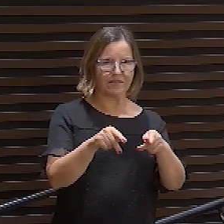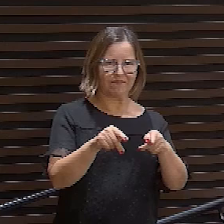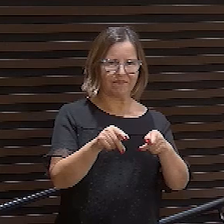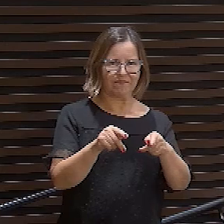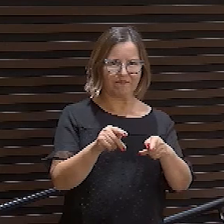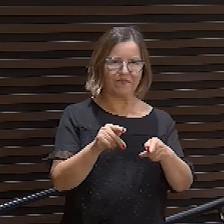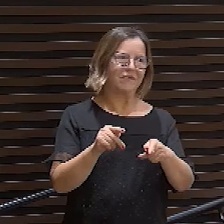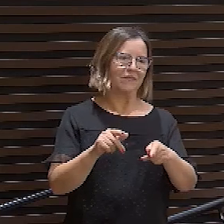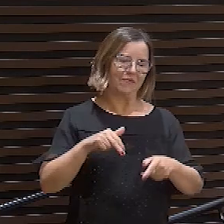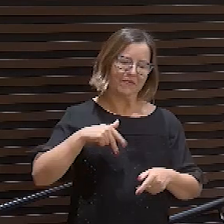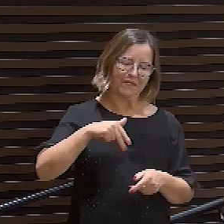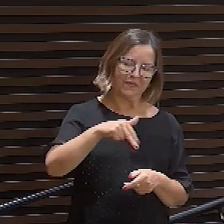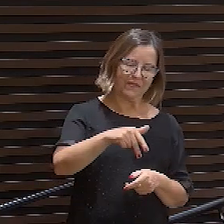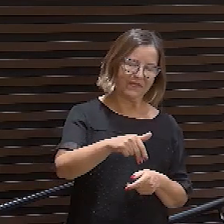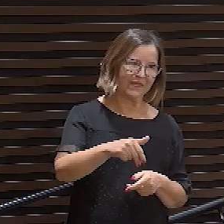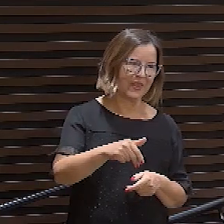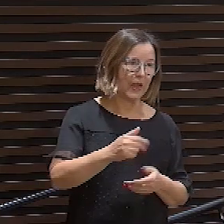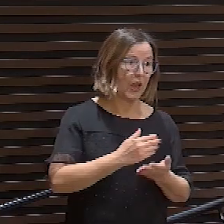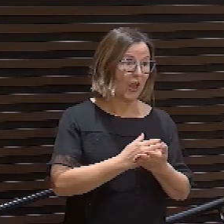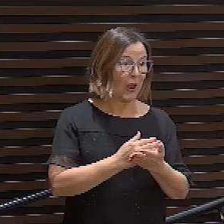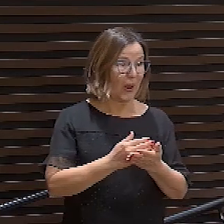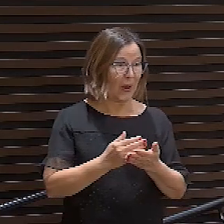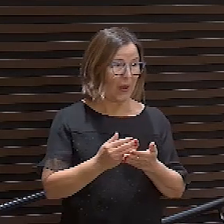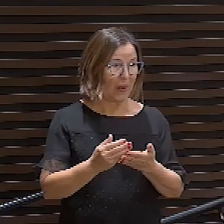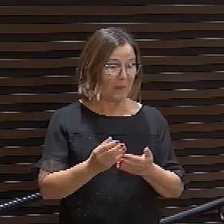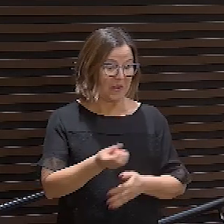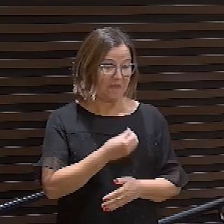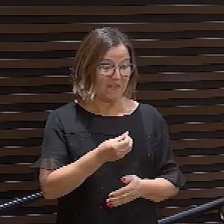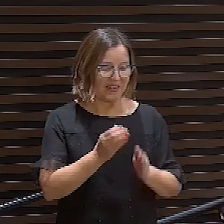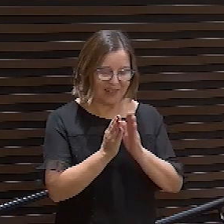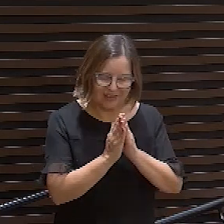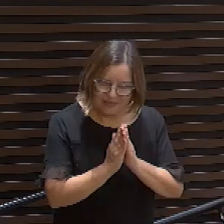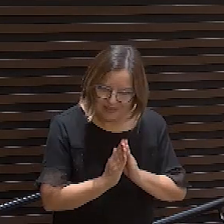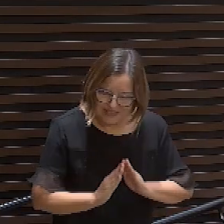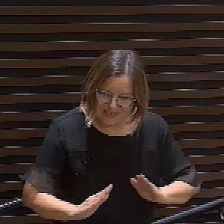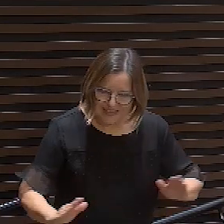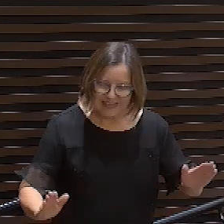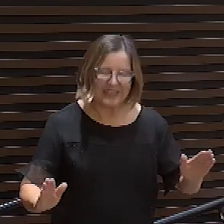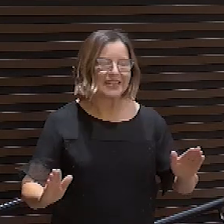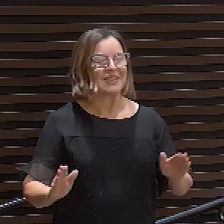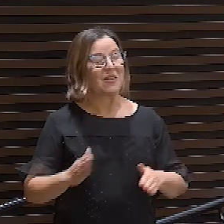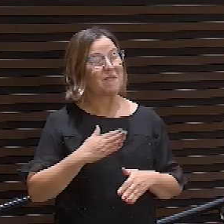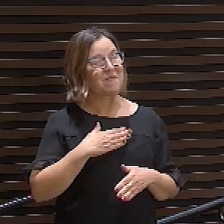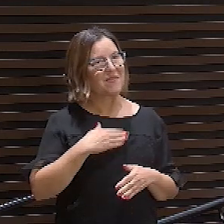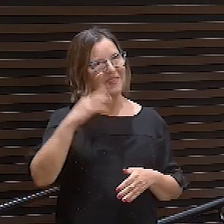começar uma caminhada de adoração ao meu Senhor.